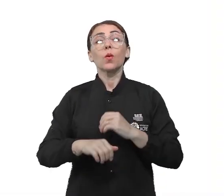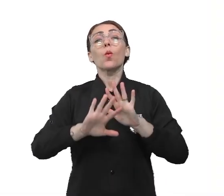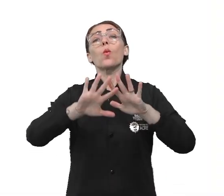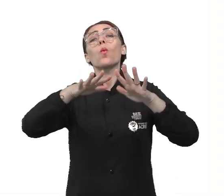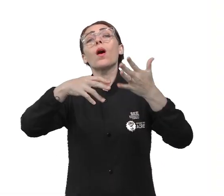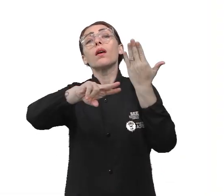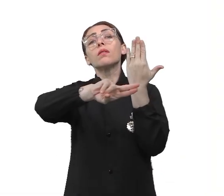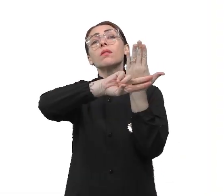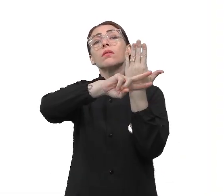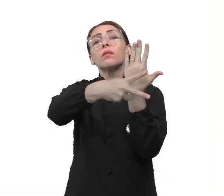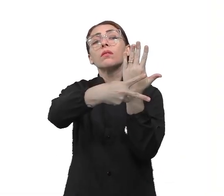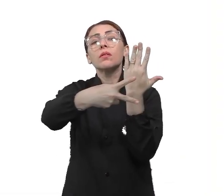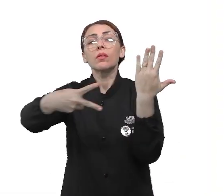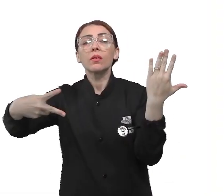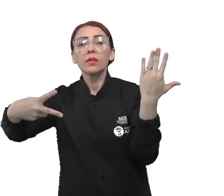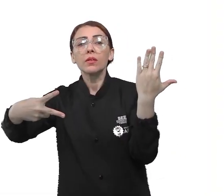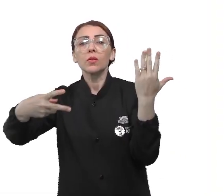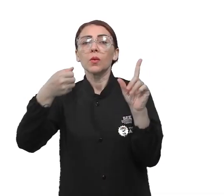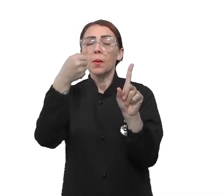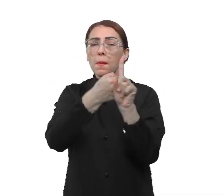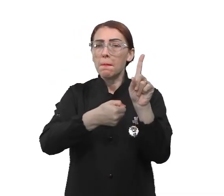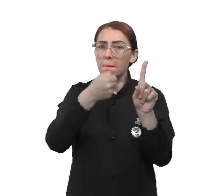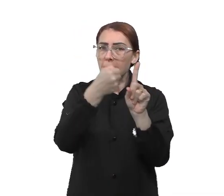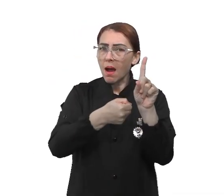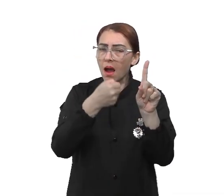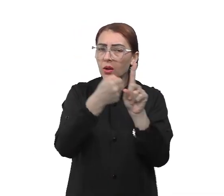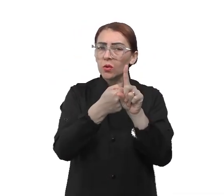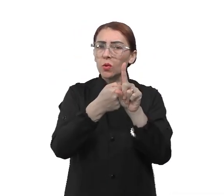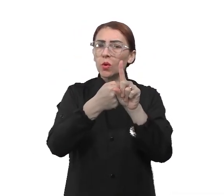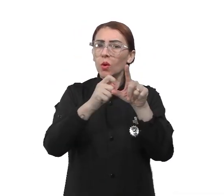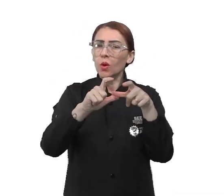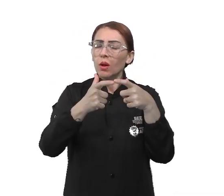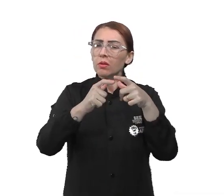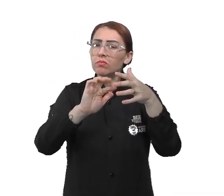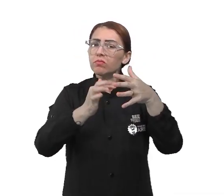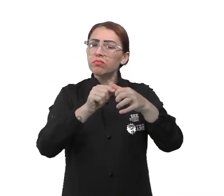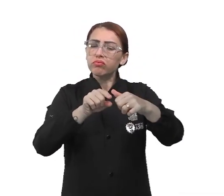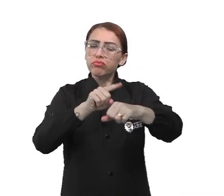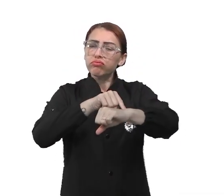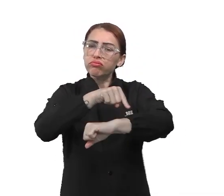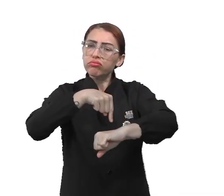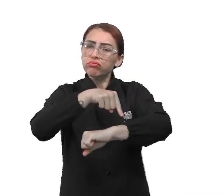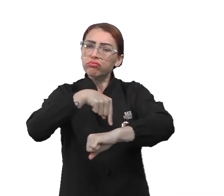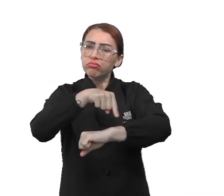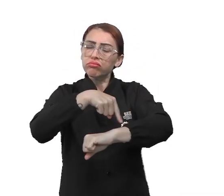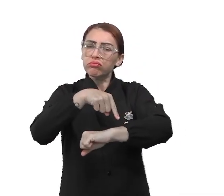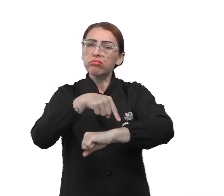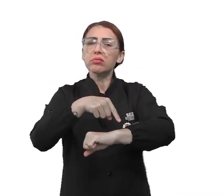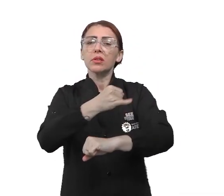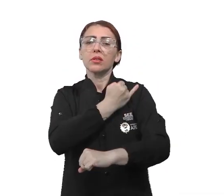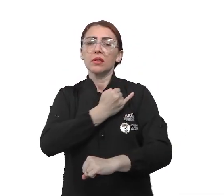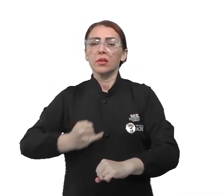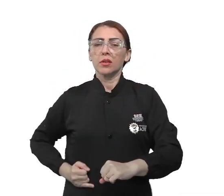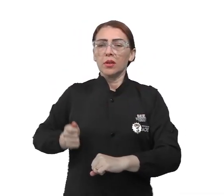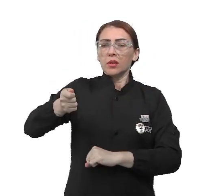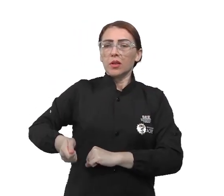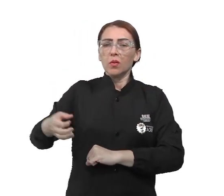Quais são as consequências? Qual é o grande impacto a longo prazo desse imperialismo,